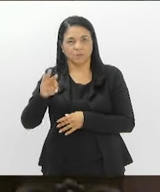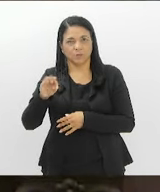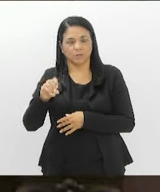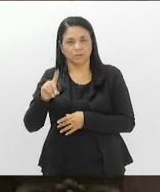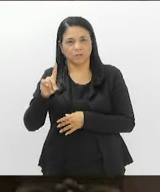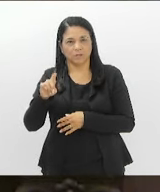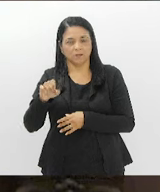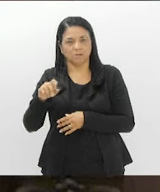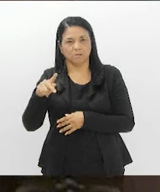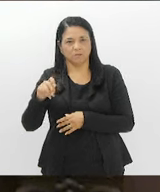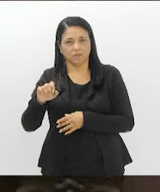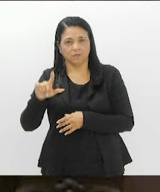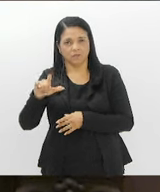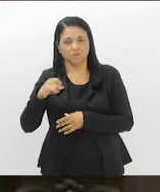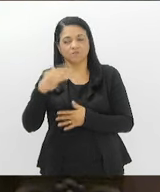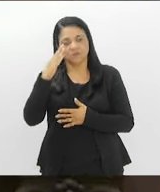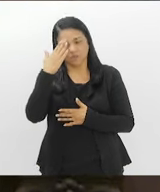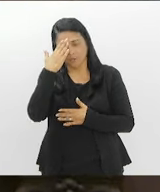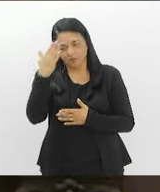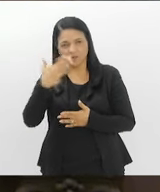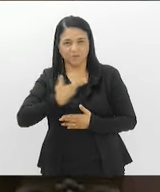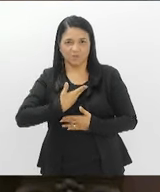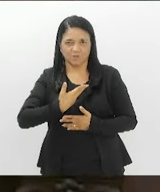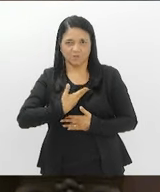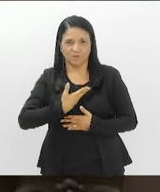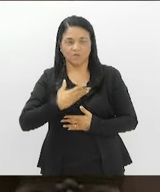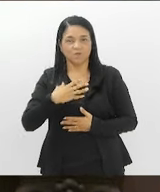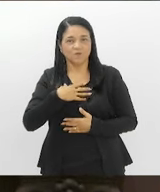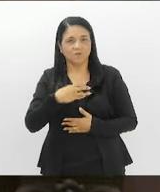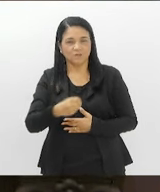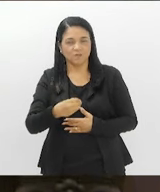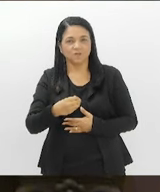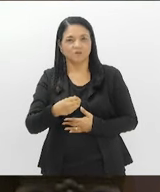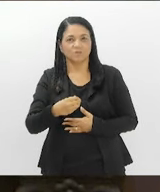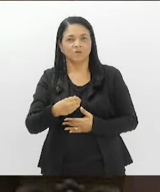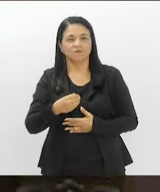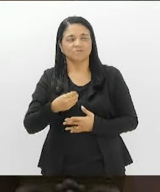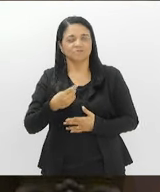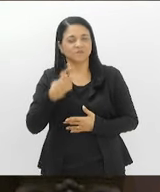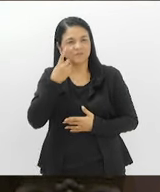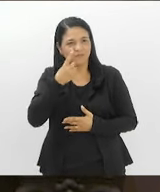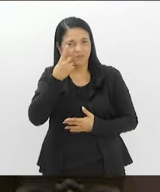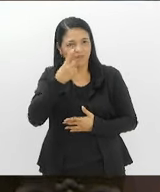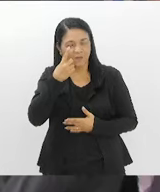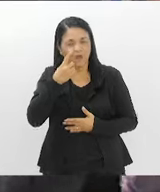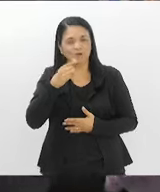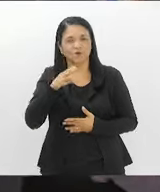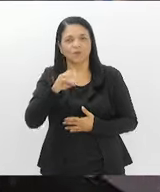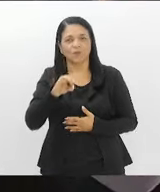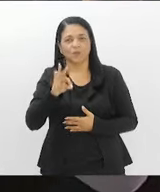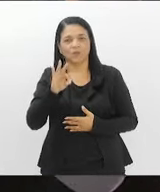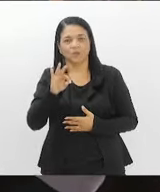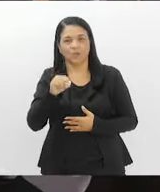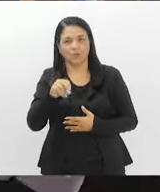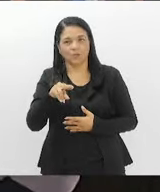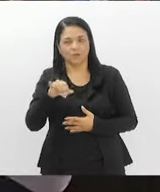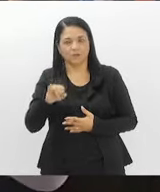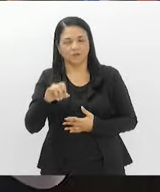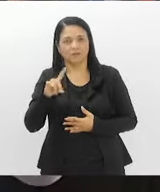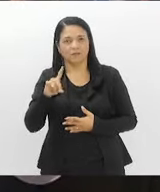amigo. Obrigado, Renato. Renato é filho do nosso eterno deputado Otônio de Paula Pai, que eu tive a